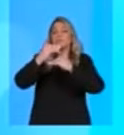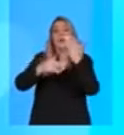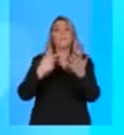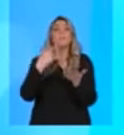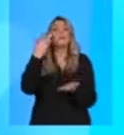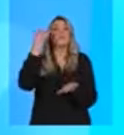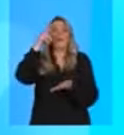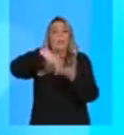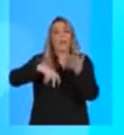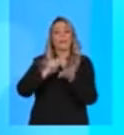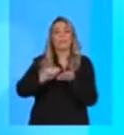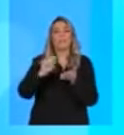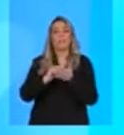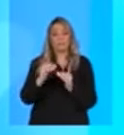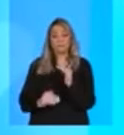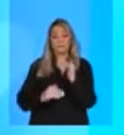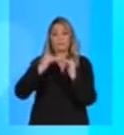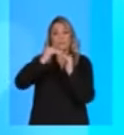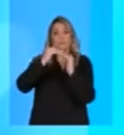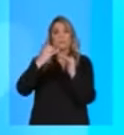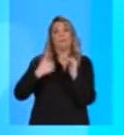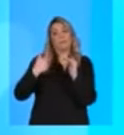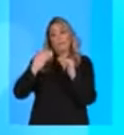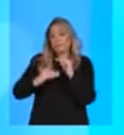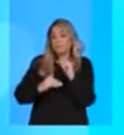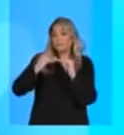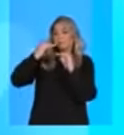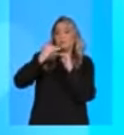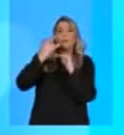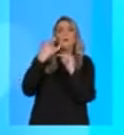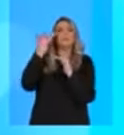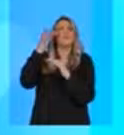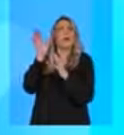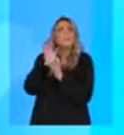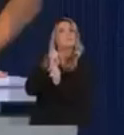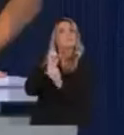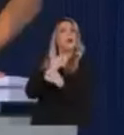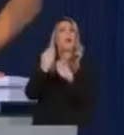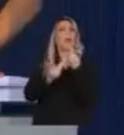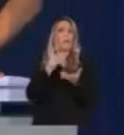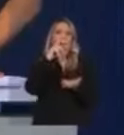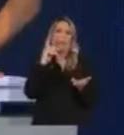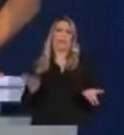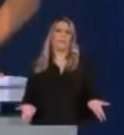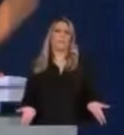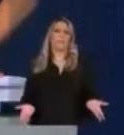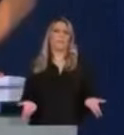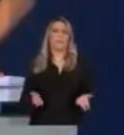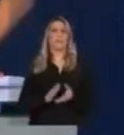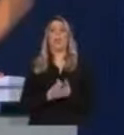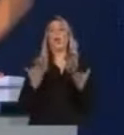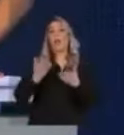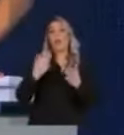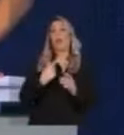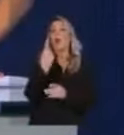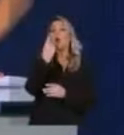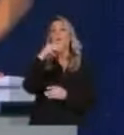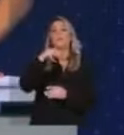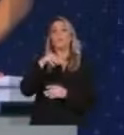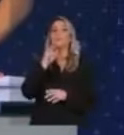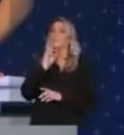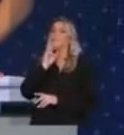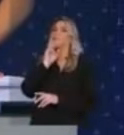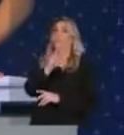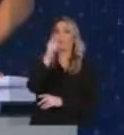escrever e avançam na Idade continuam sem aprender a fazer cálculo isso é muito grave Pedro Paulo tem agora um minuto para